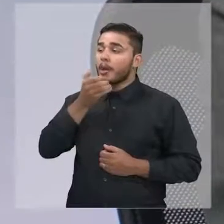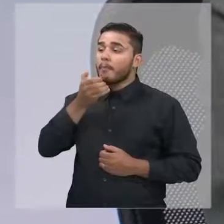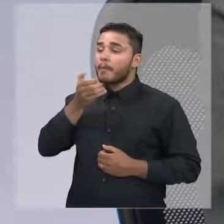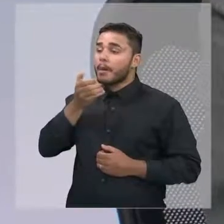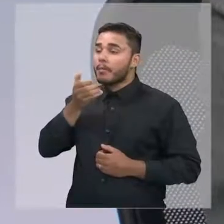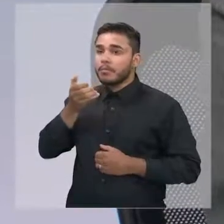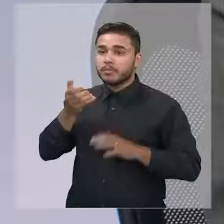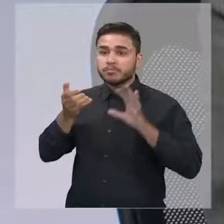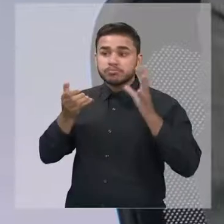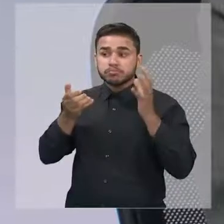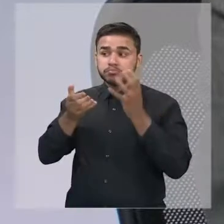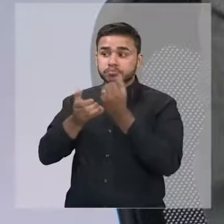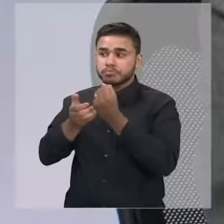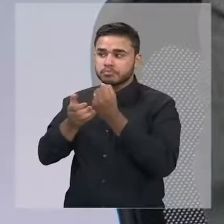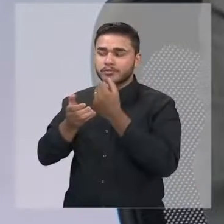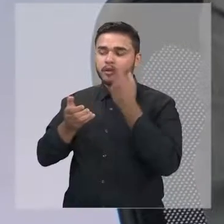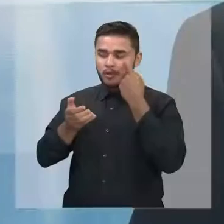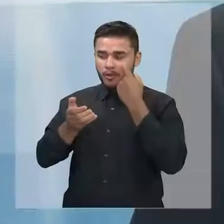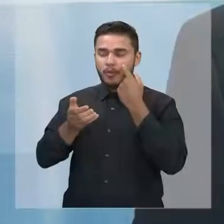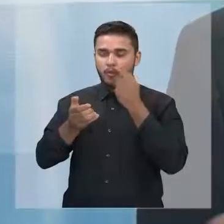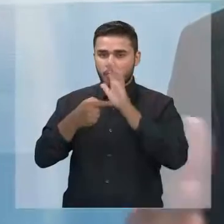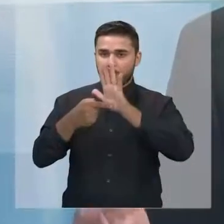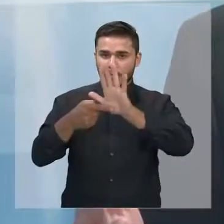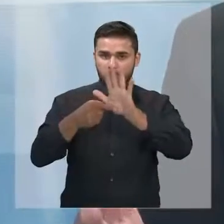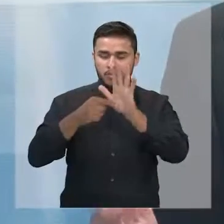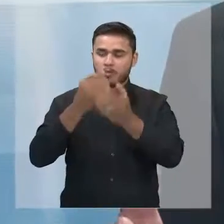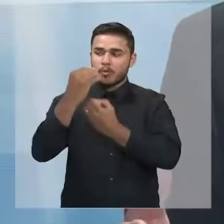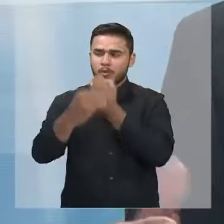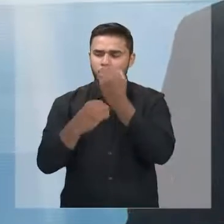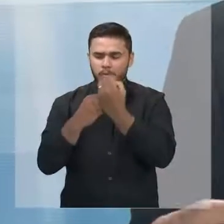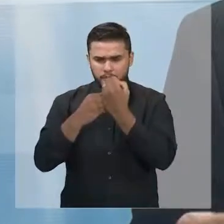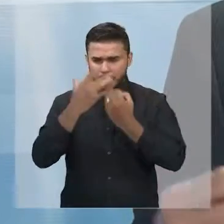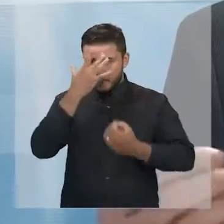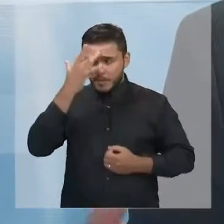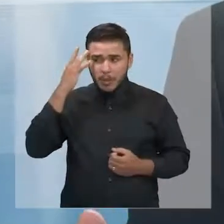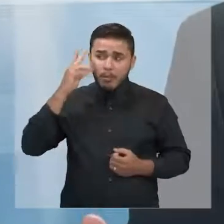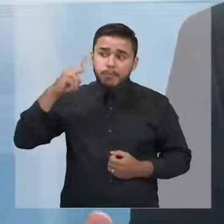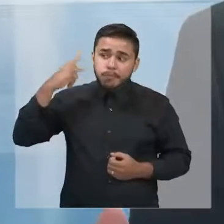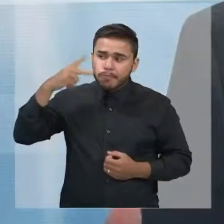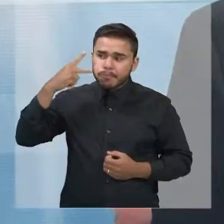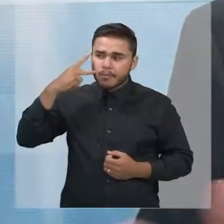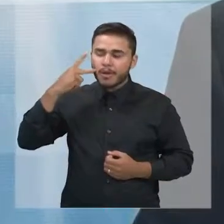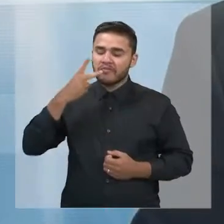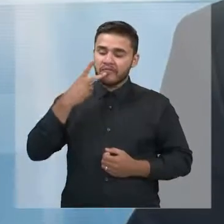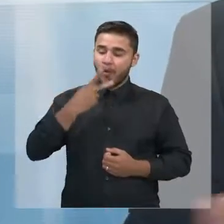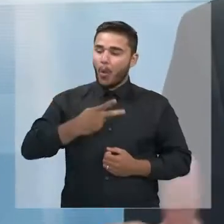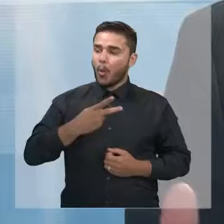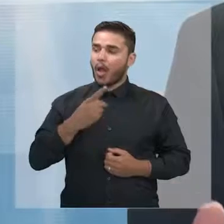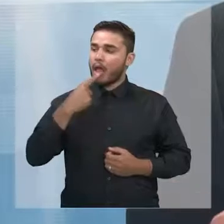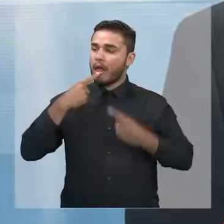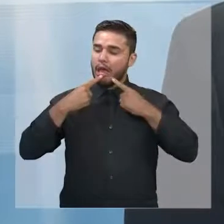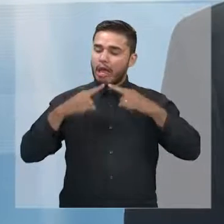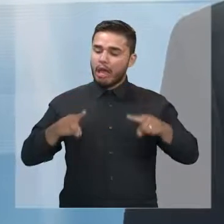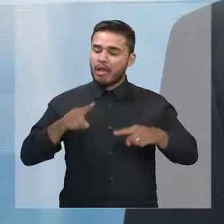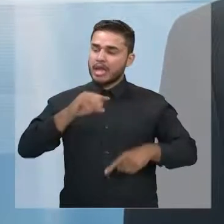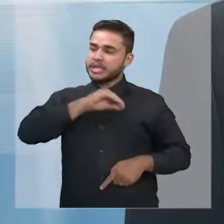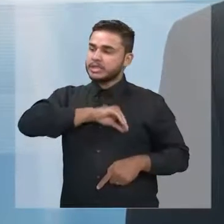ouvindo o áudio com as declarações, no mínimo, estapafúrdias, fora da